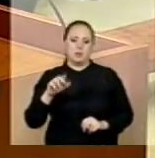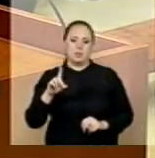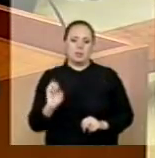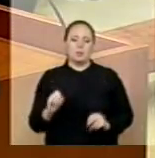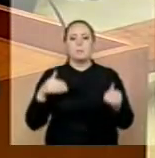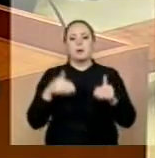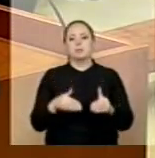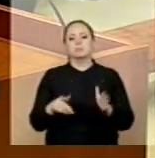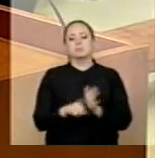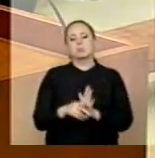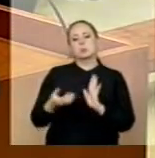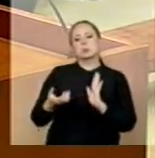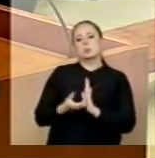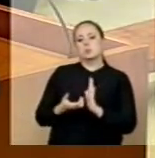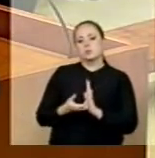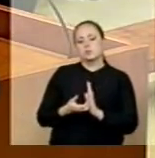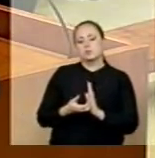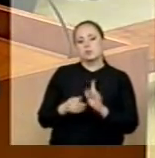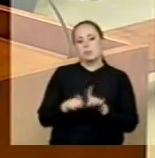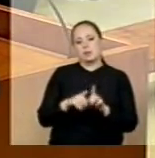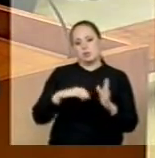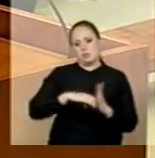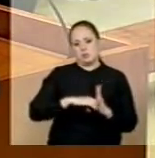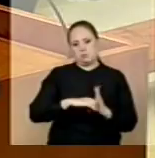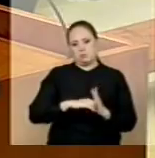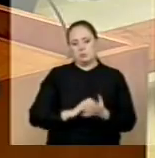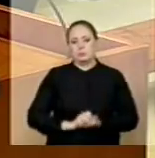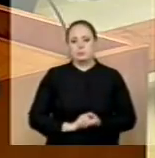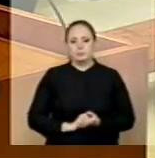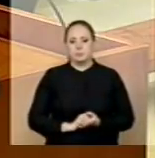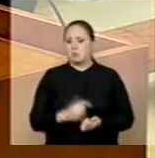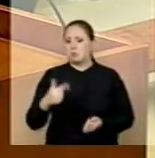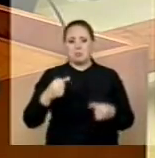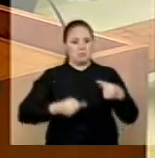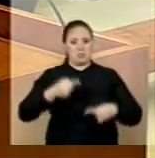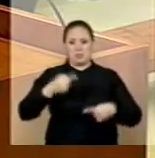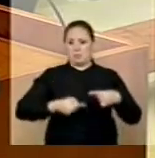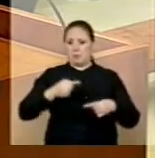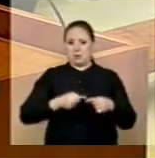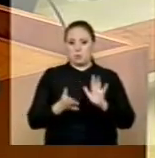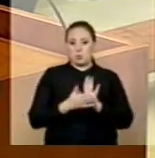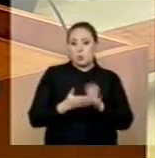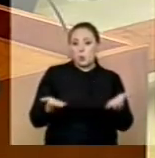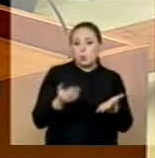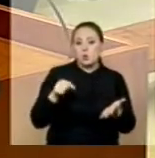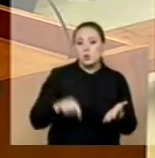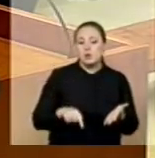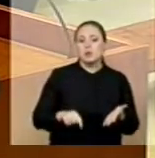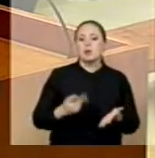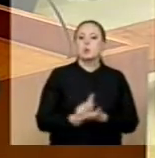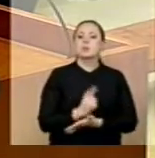do Congresso Nacional. Não houve, porém, com ressalvo devido ao respeito, o debate que se propõe aqui sobre a